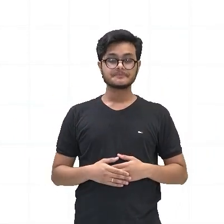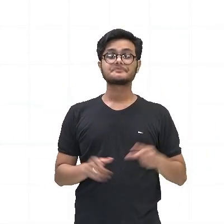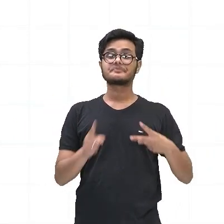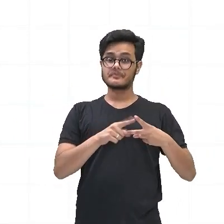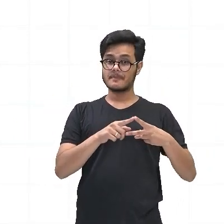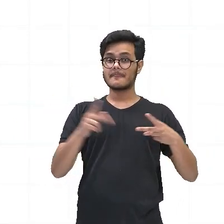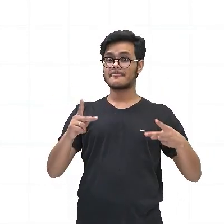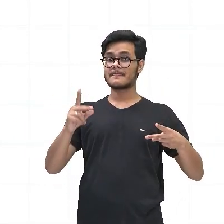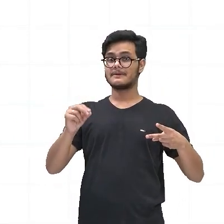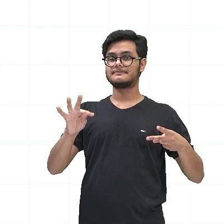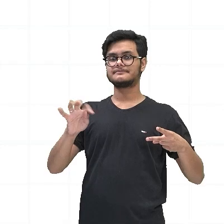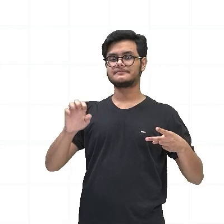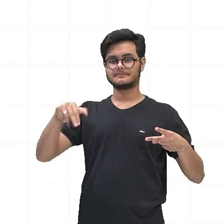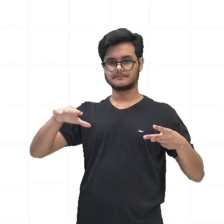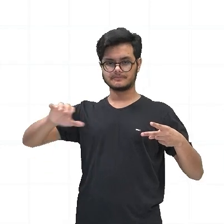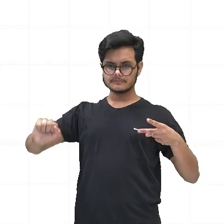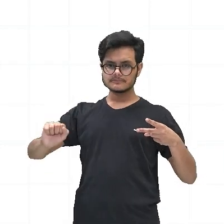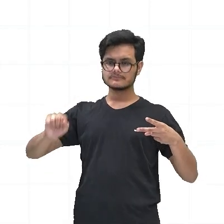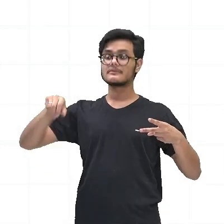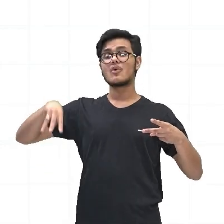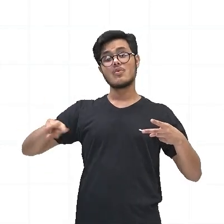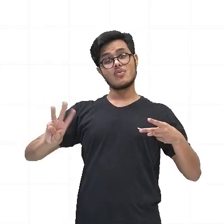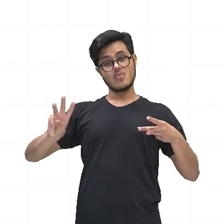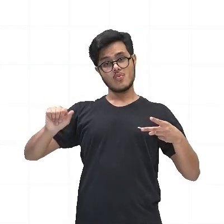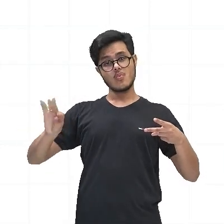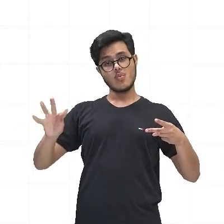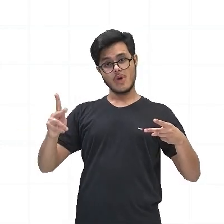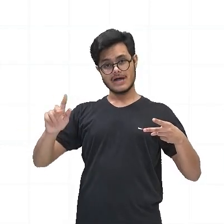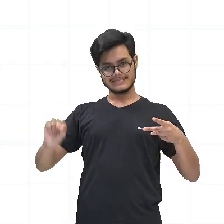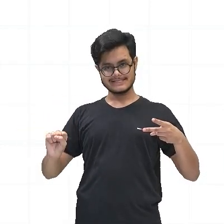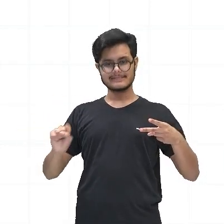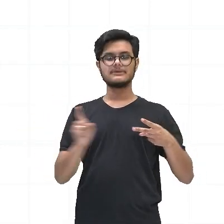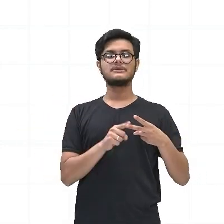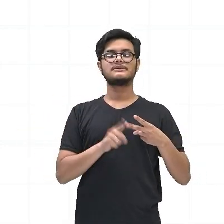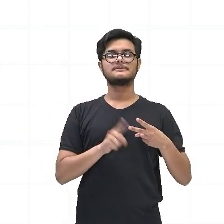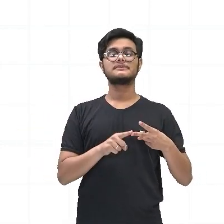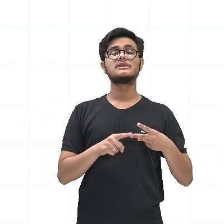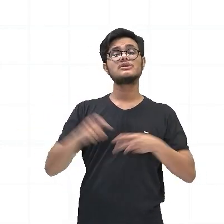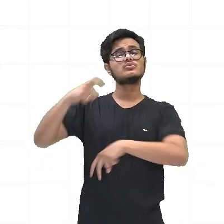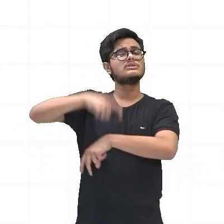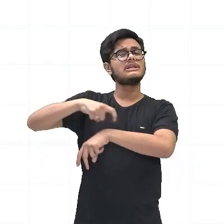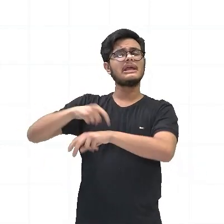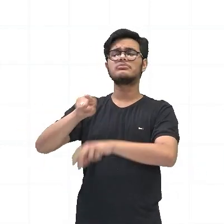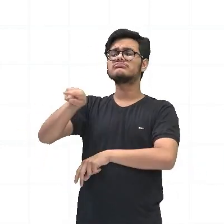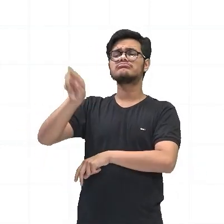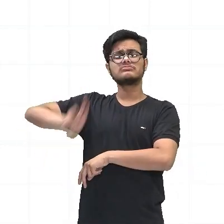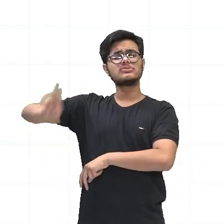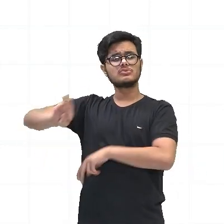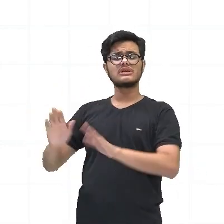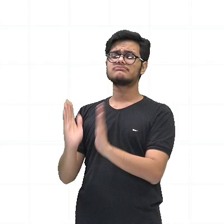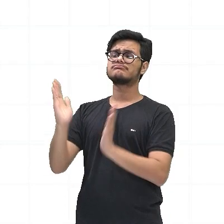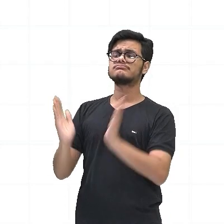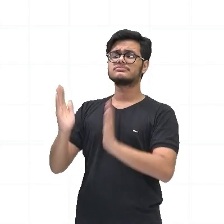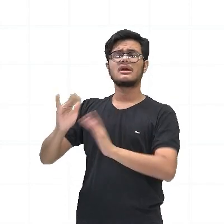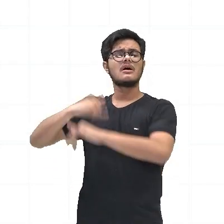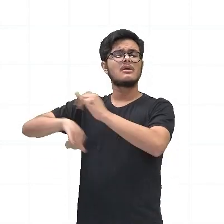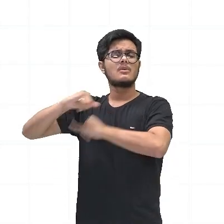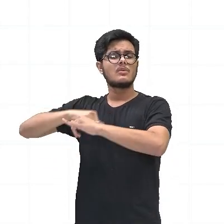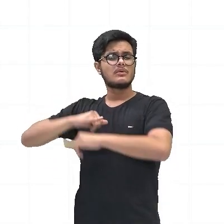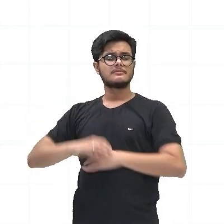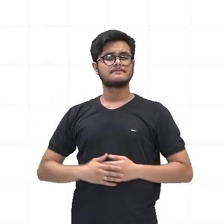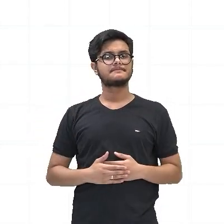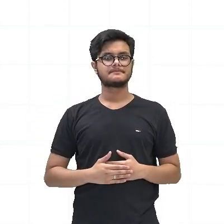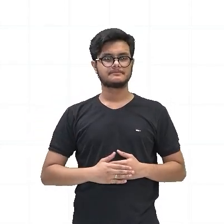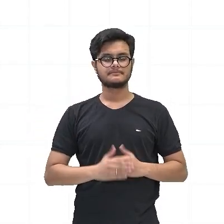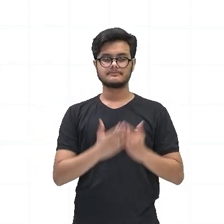do aparelho, né? Nós já vimos que cada um vai ter a sua potência, bem como o tempo em que esse aparelho funciona. Então, segundo a